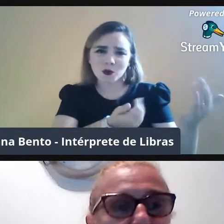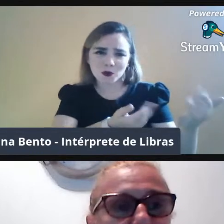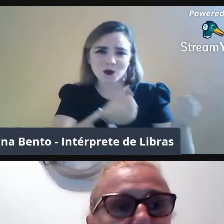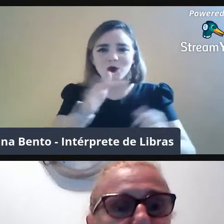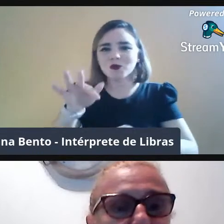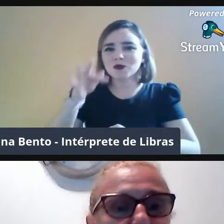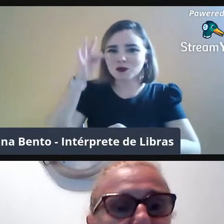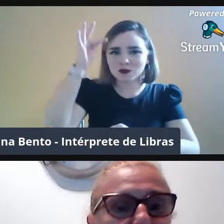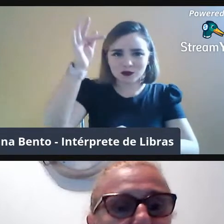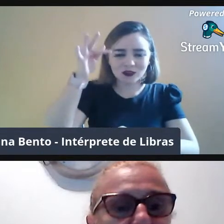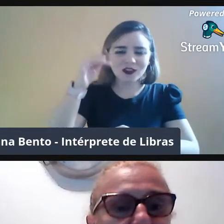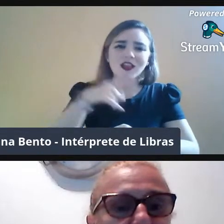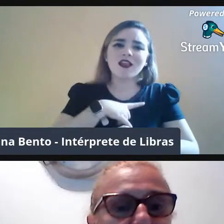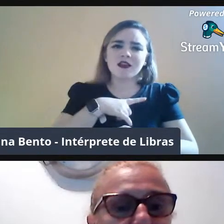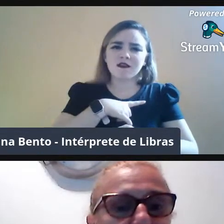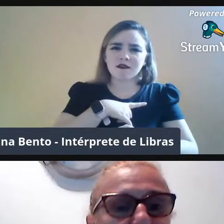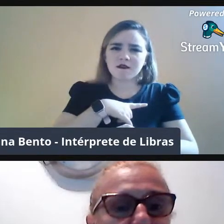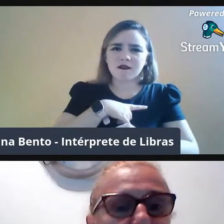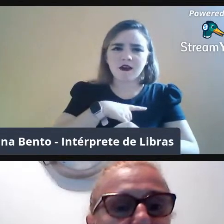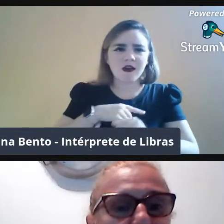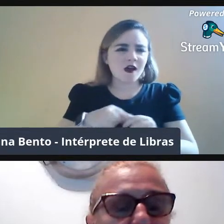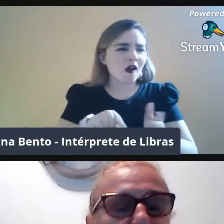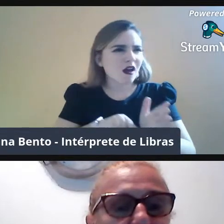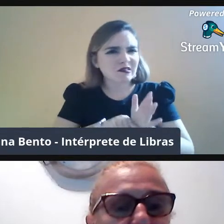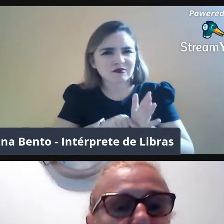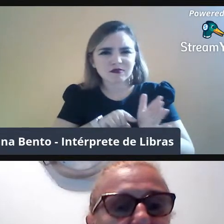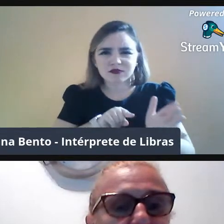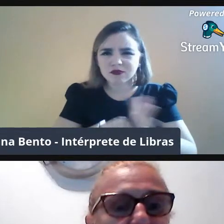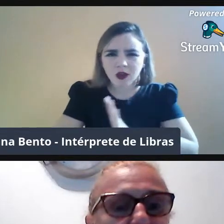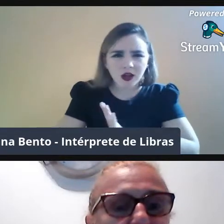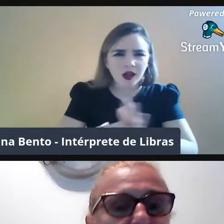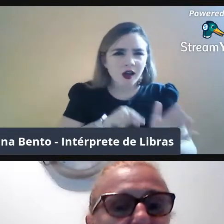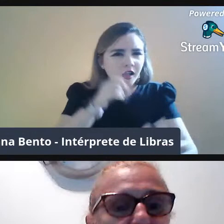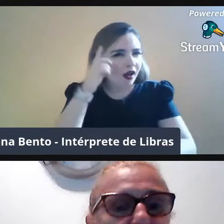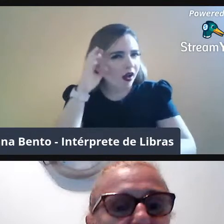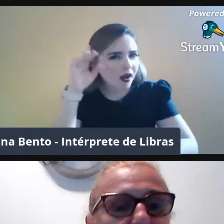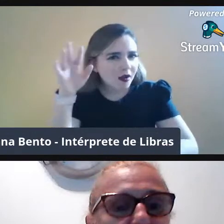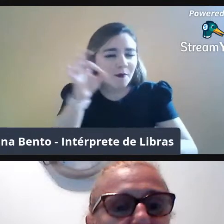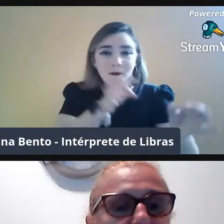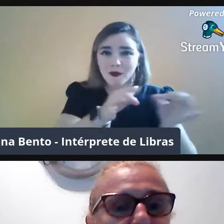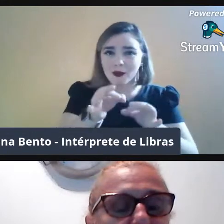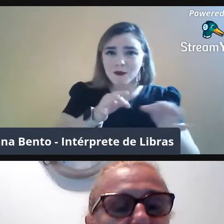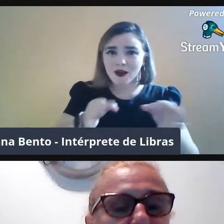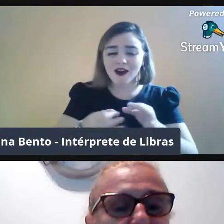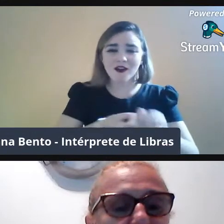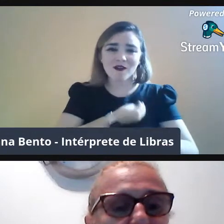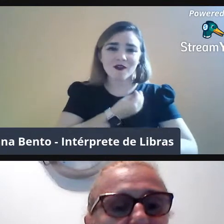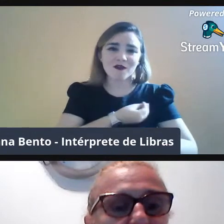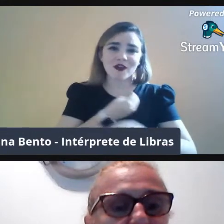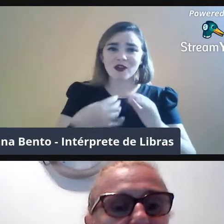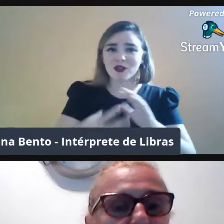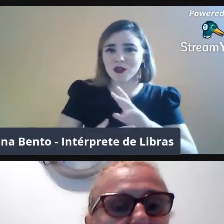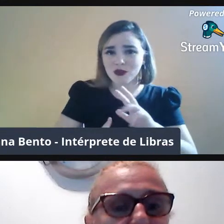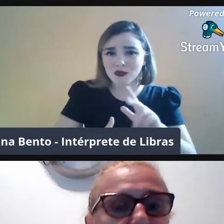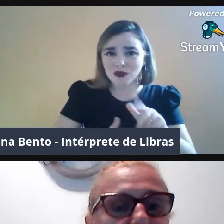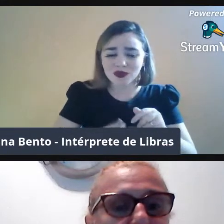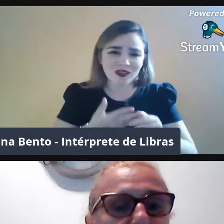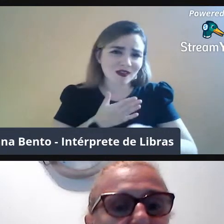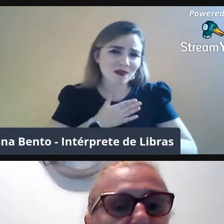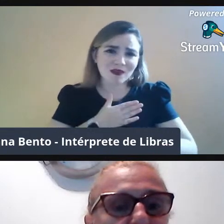vindo muito mais crítica, muito melhor preparada para viver nesse mundo do que foi a minha geração. A